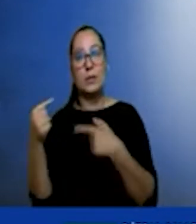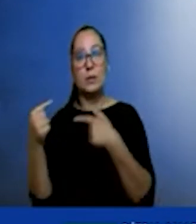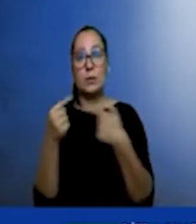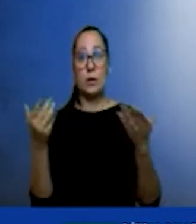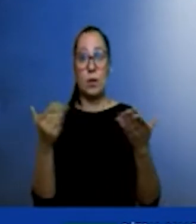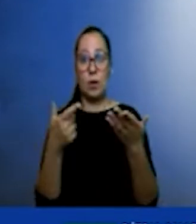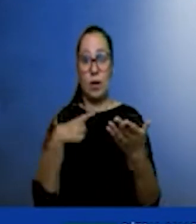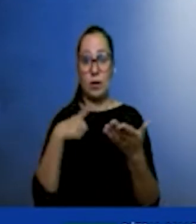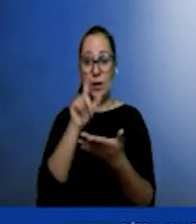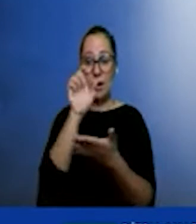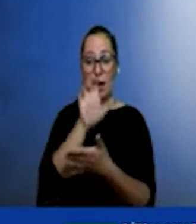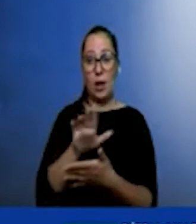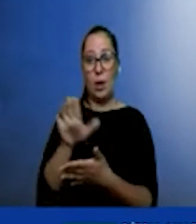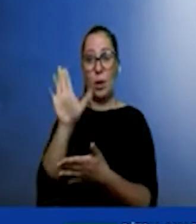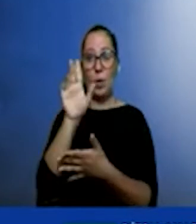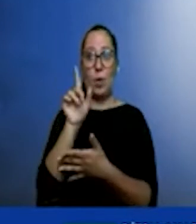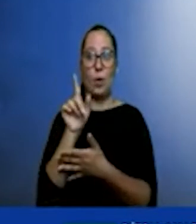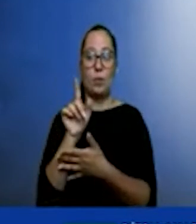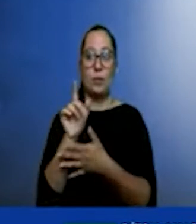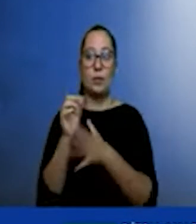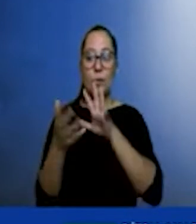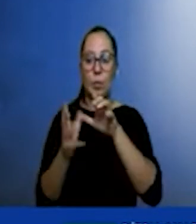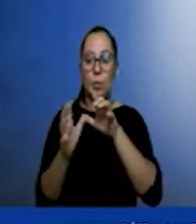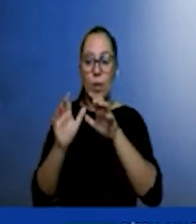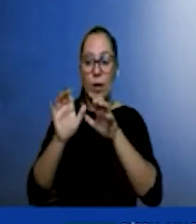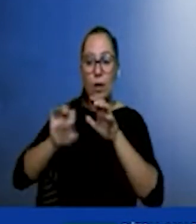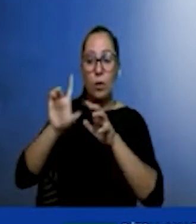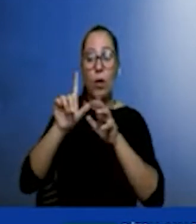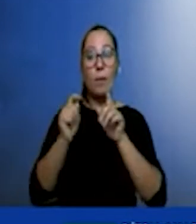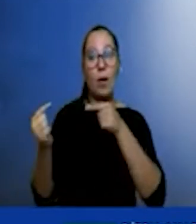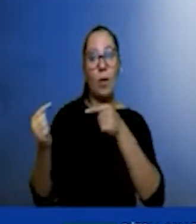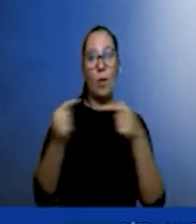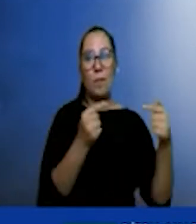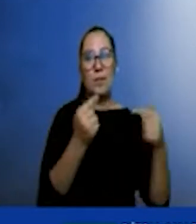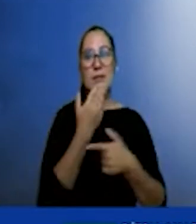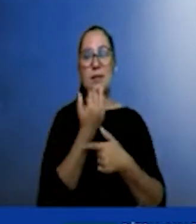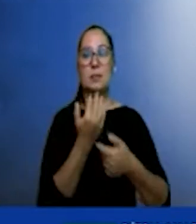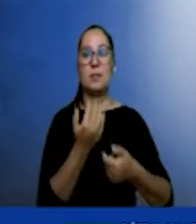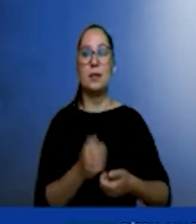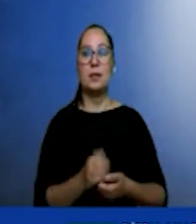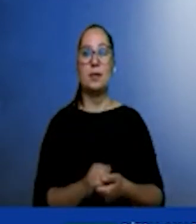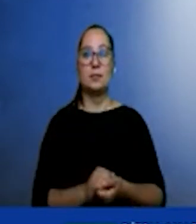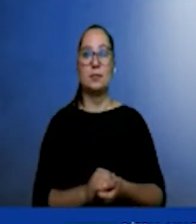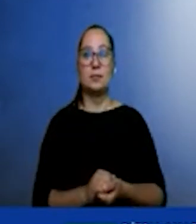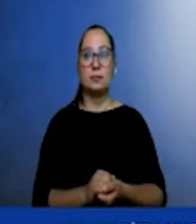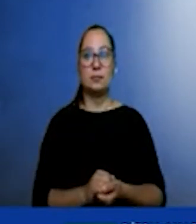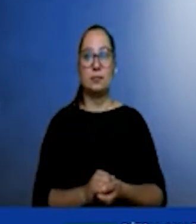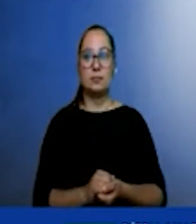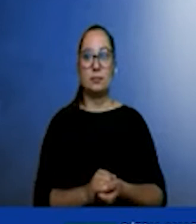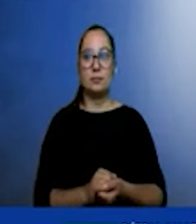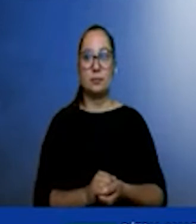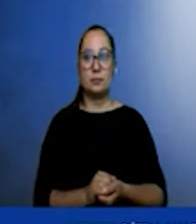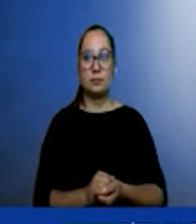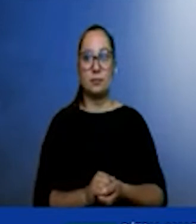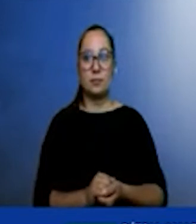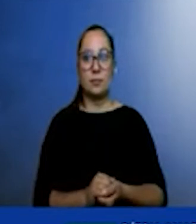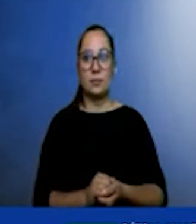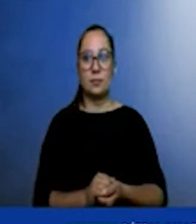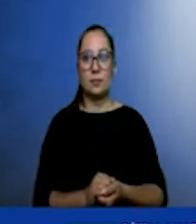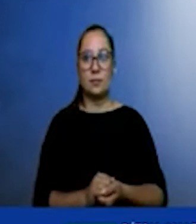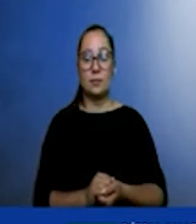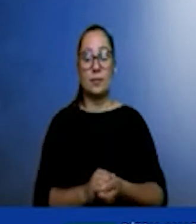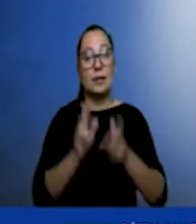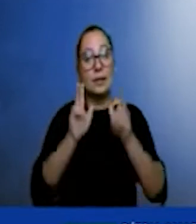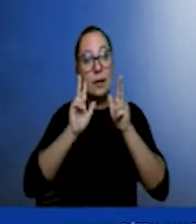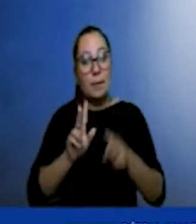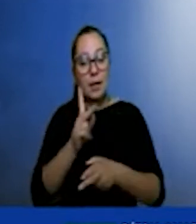eu falei um pouquinho aqui no começo, que é essa discussão de competição com alimentos, né? A gente está falando do mesmo hectare de terra